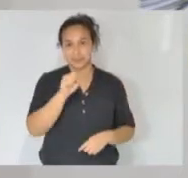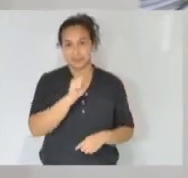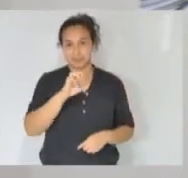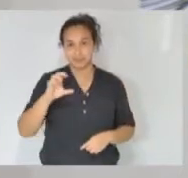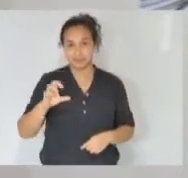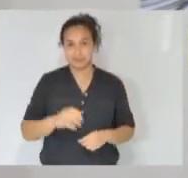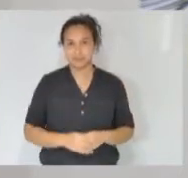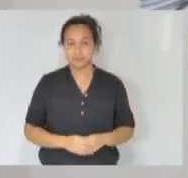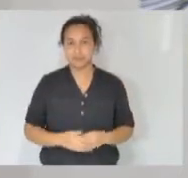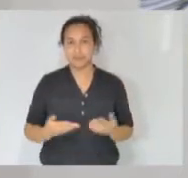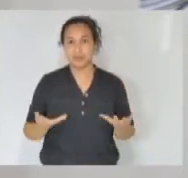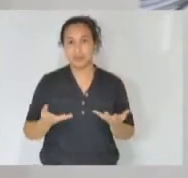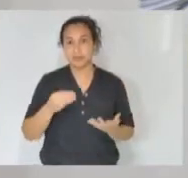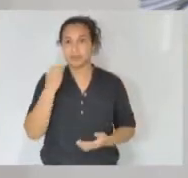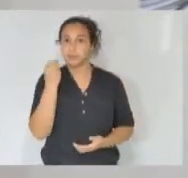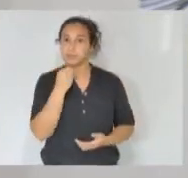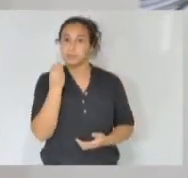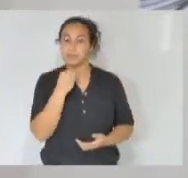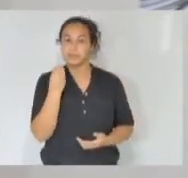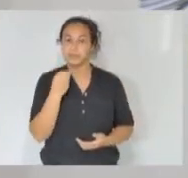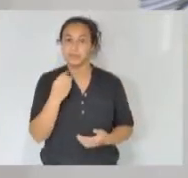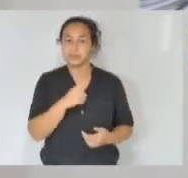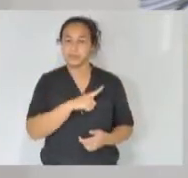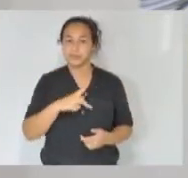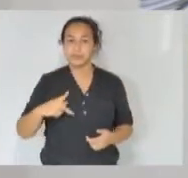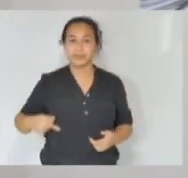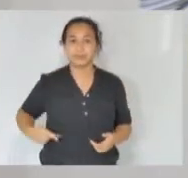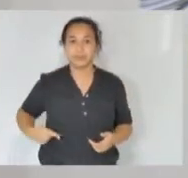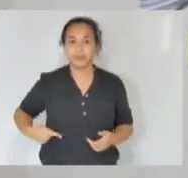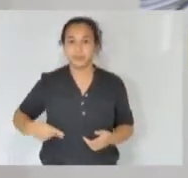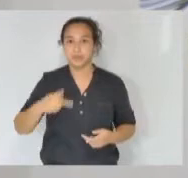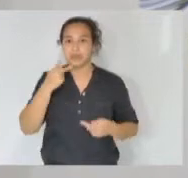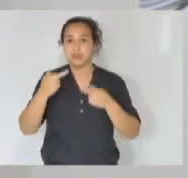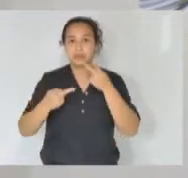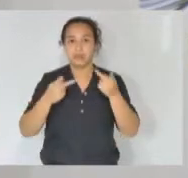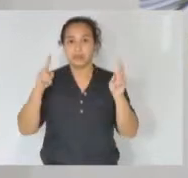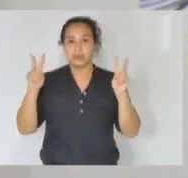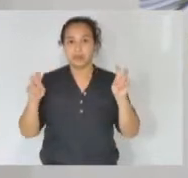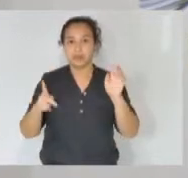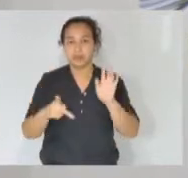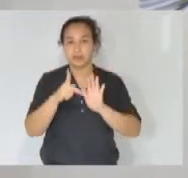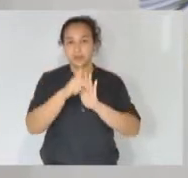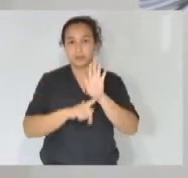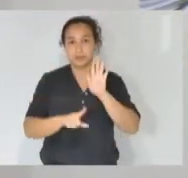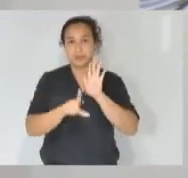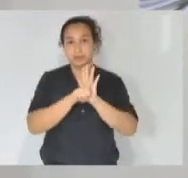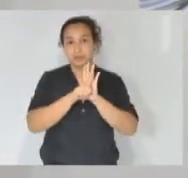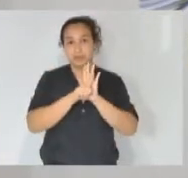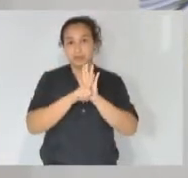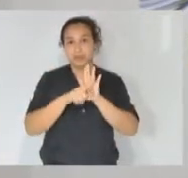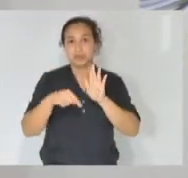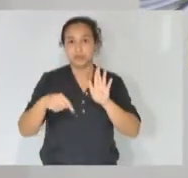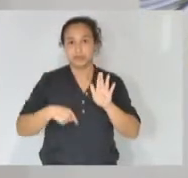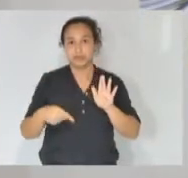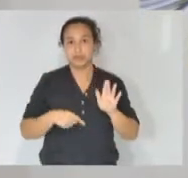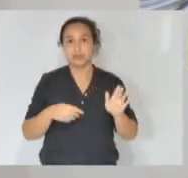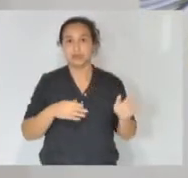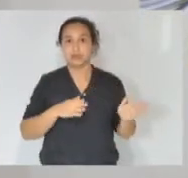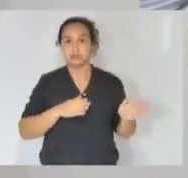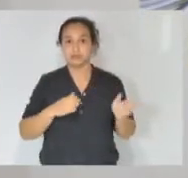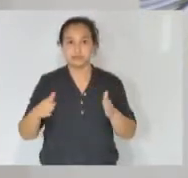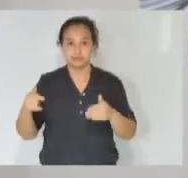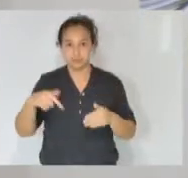Quero aproveitar, senhor presidente, para falar também de um projeto de lei que temos tramitando aqui na Assembleia